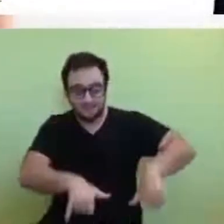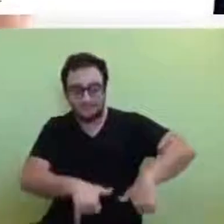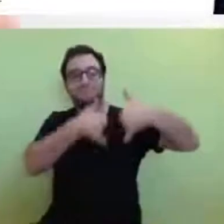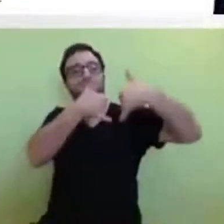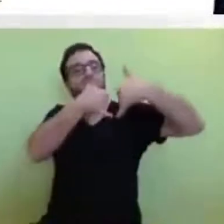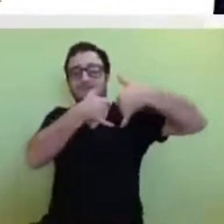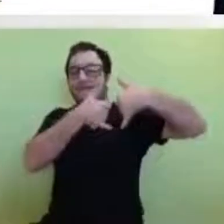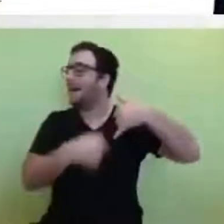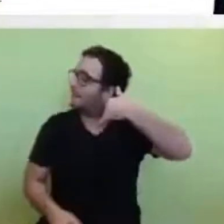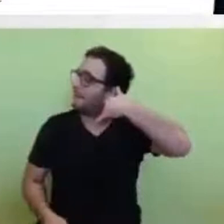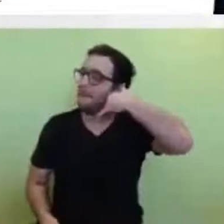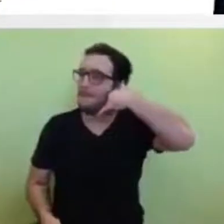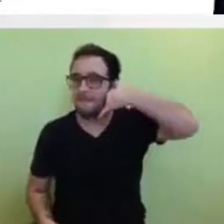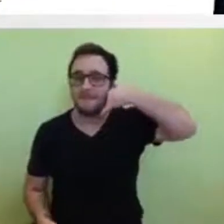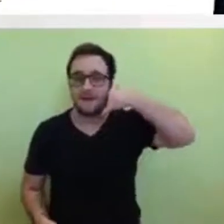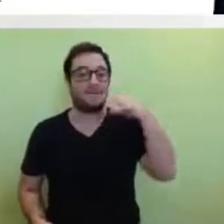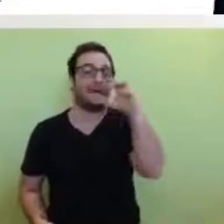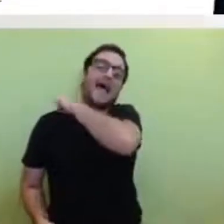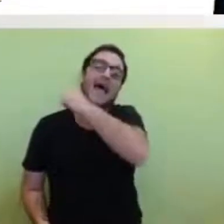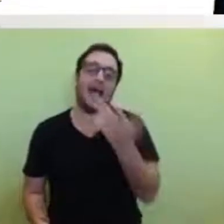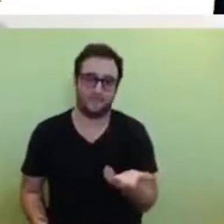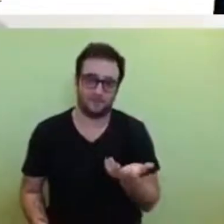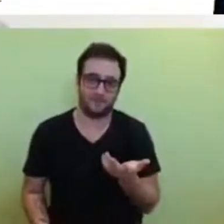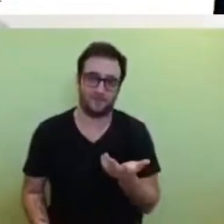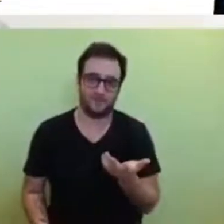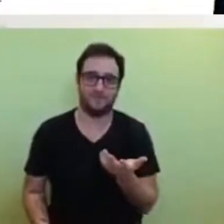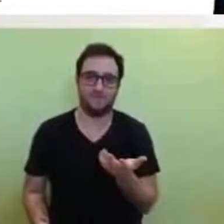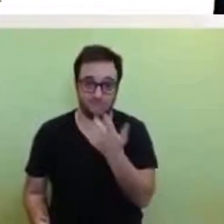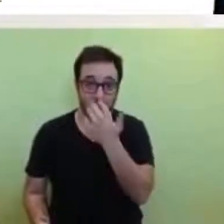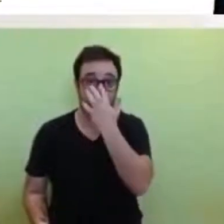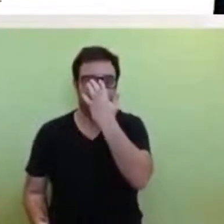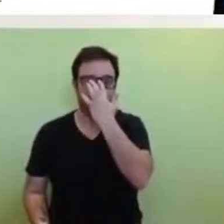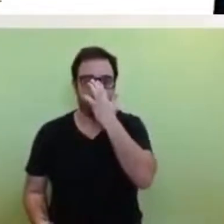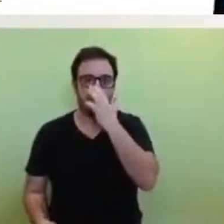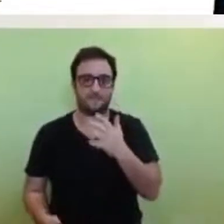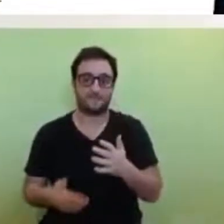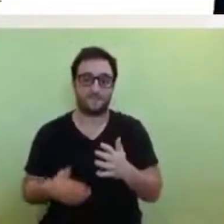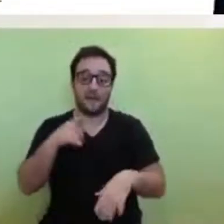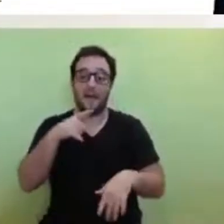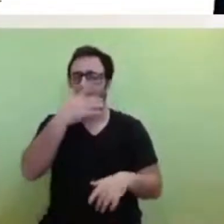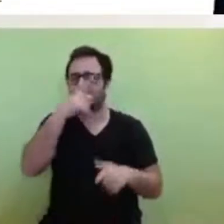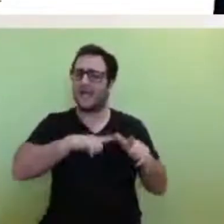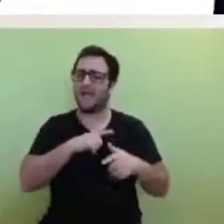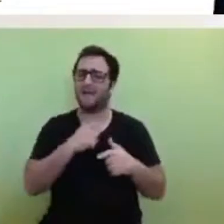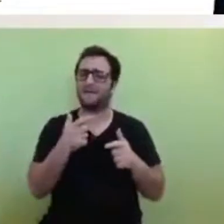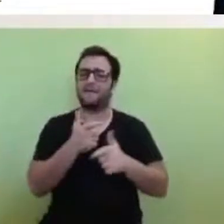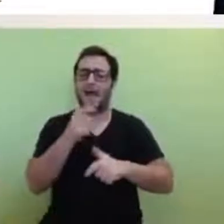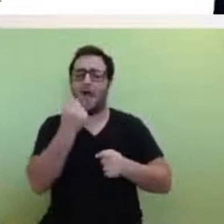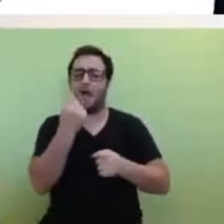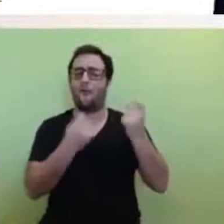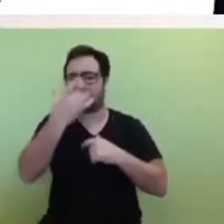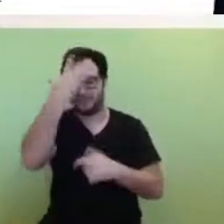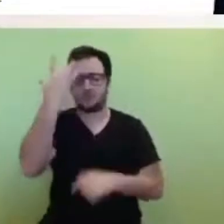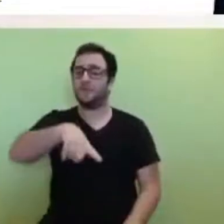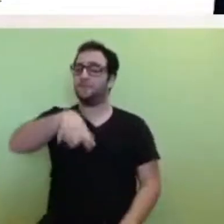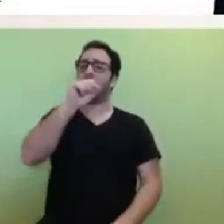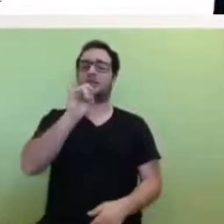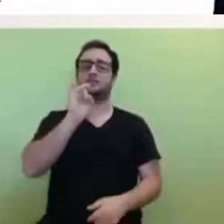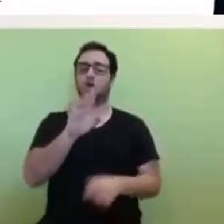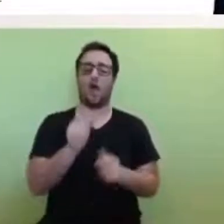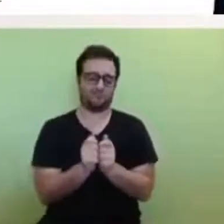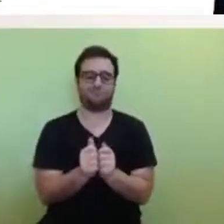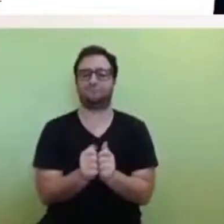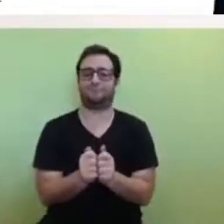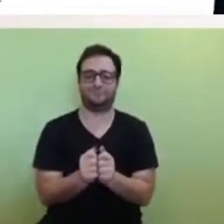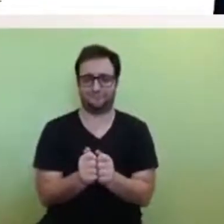para quem mandou, porque não vai precisar escrever. Agora, para quem escuta, nem tanto. E se nós formos pensar também na questão